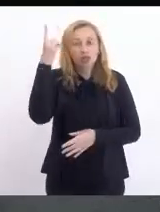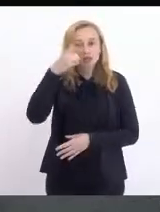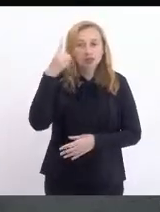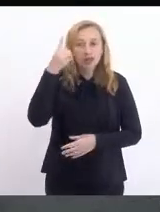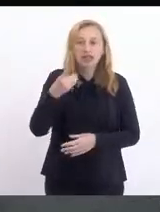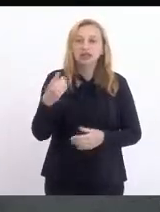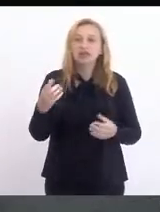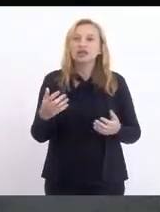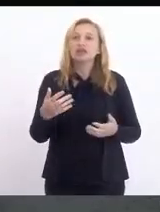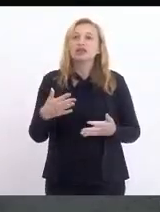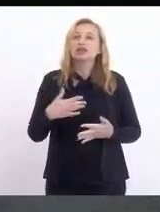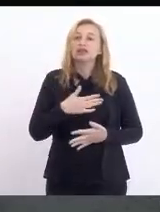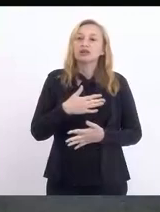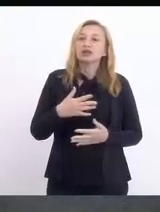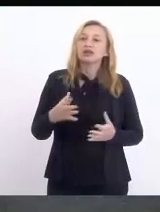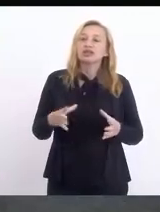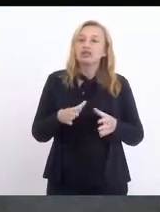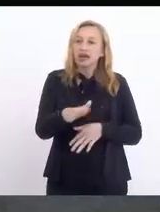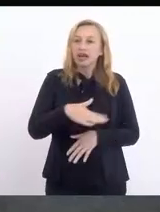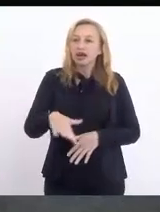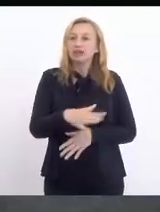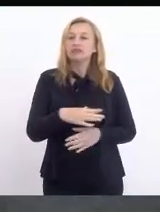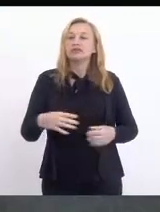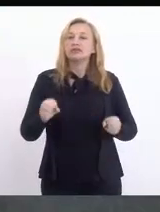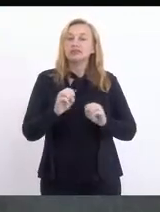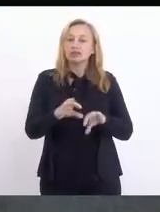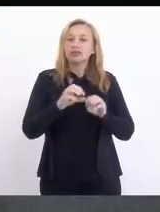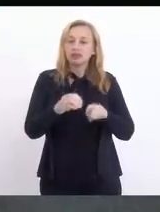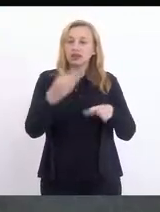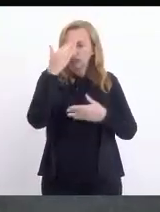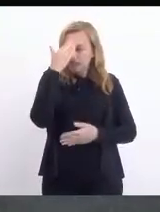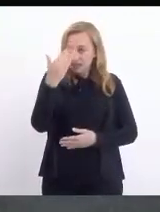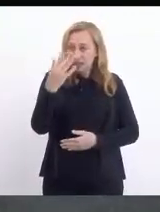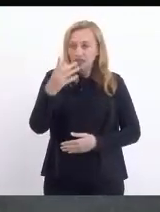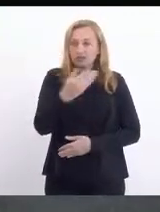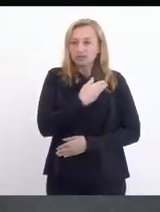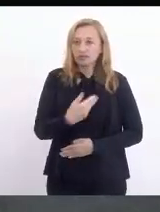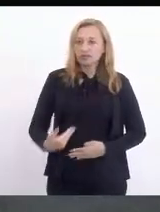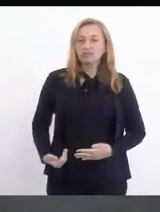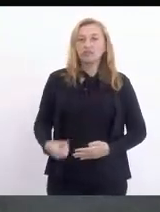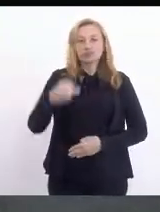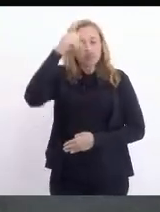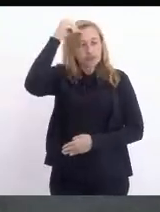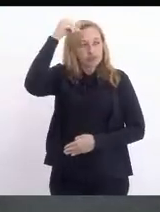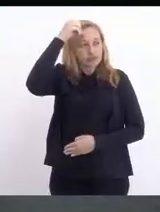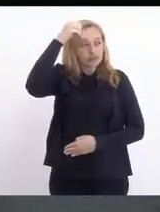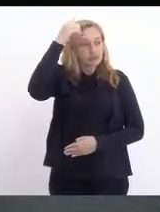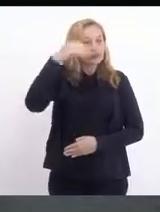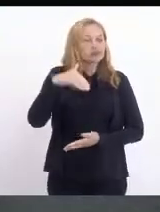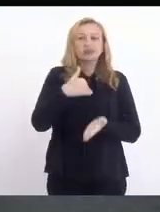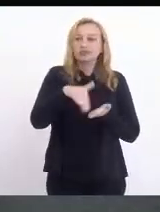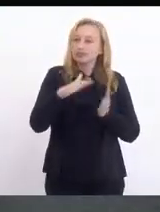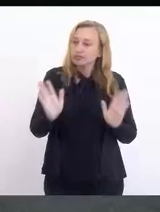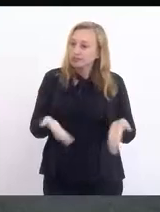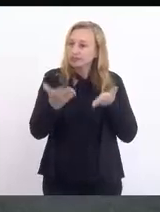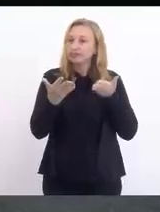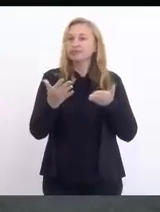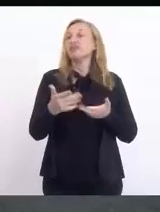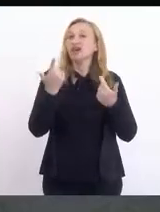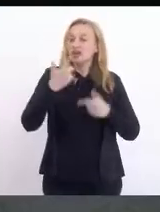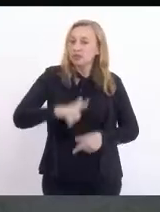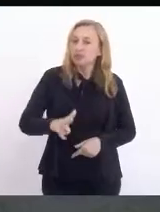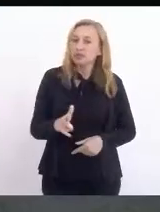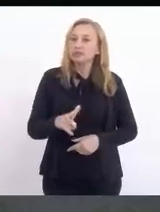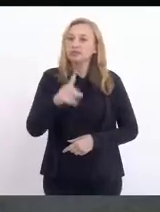discute a educação mas de um modo muito concreto agradeceu o governador Cláudio Castro e o secretário ser levado pela iniciativa repito